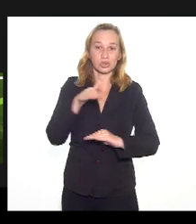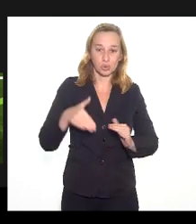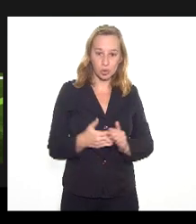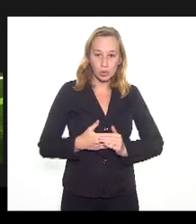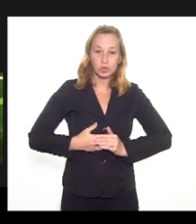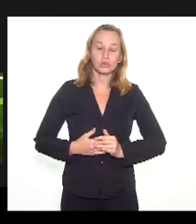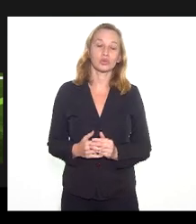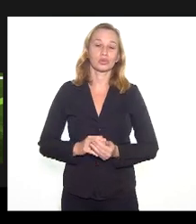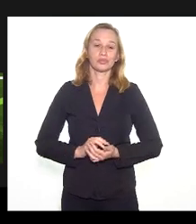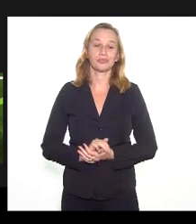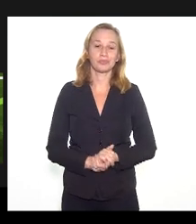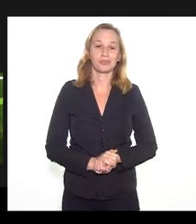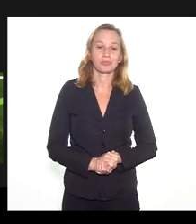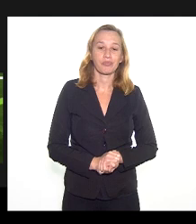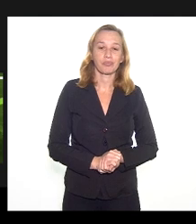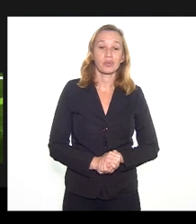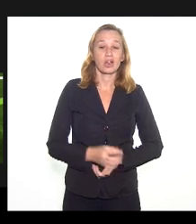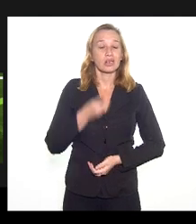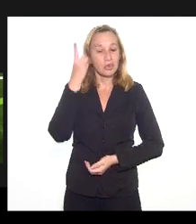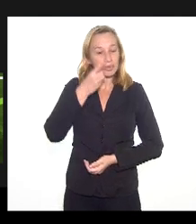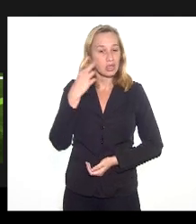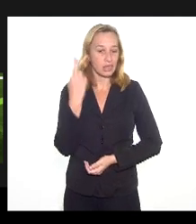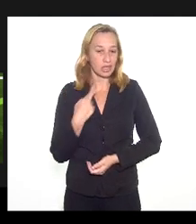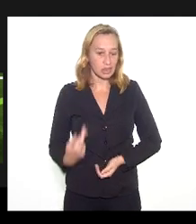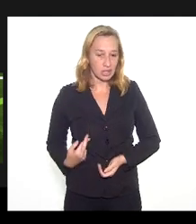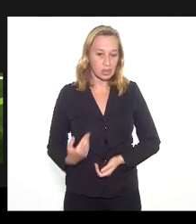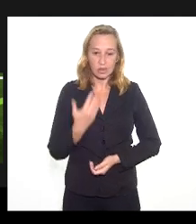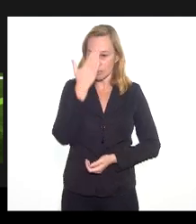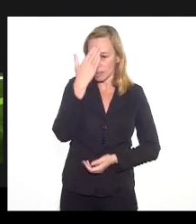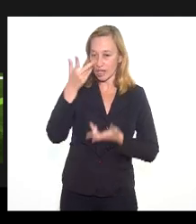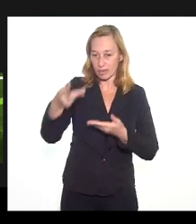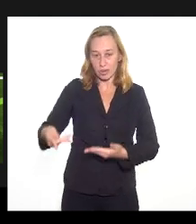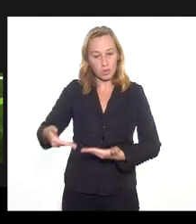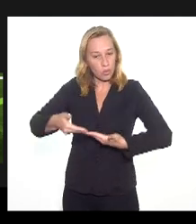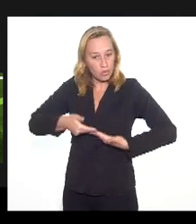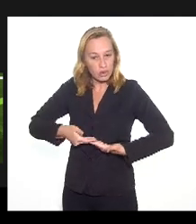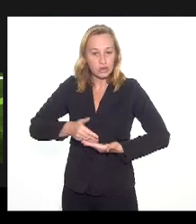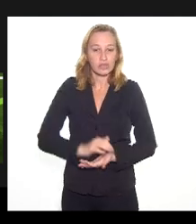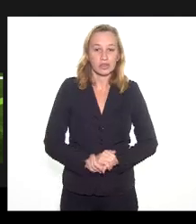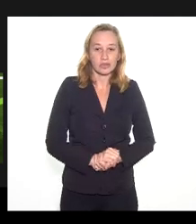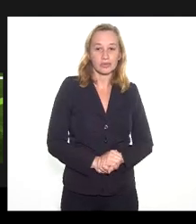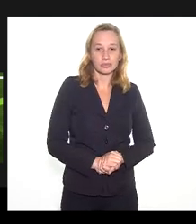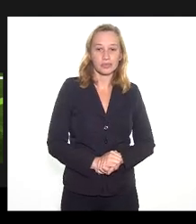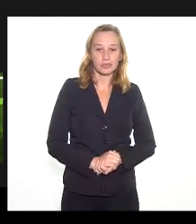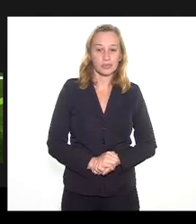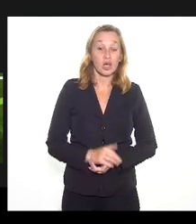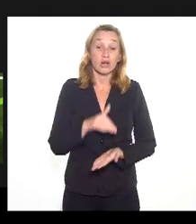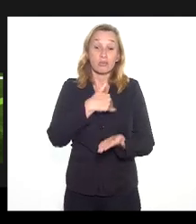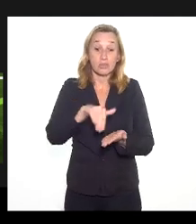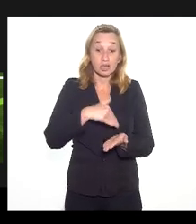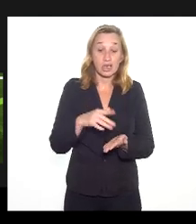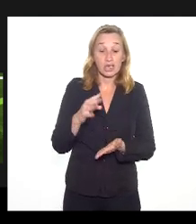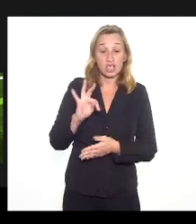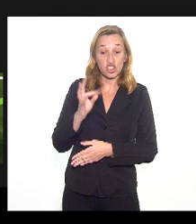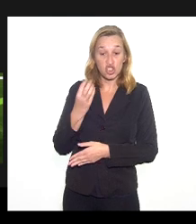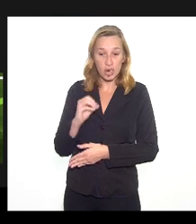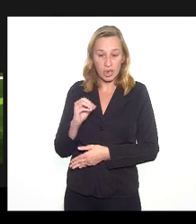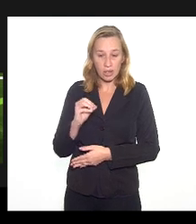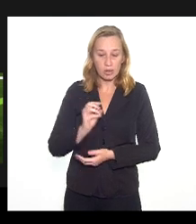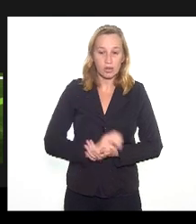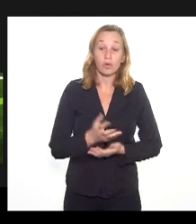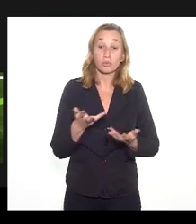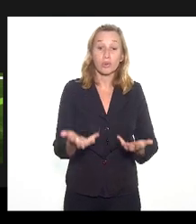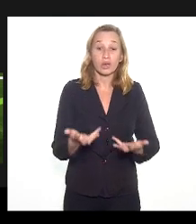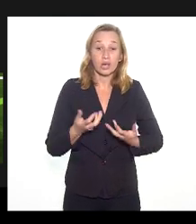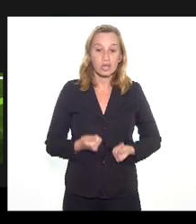e a todas. Deputada Renata Souza, obrigada pelo convite. O secretário Tiago Pampolha, ao